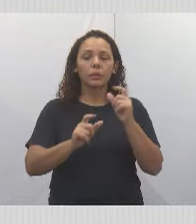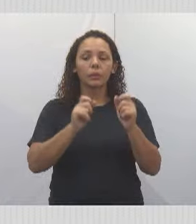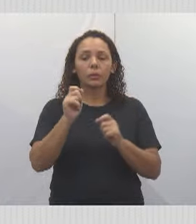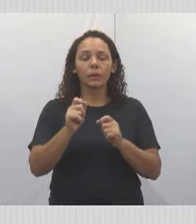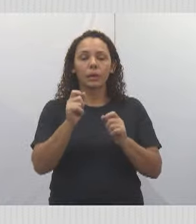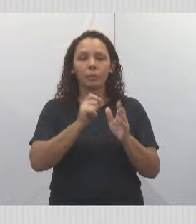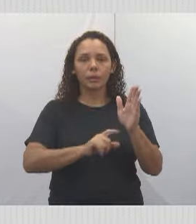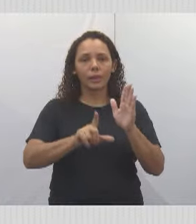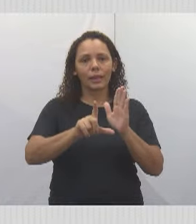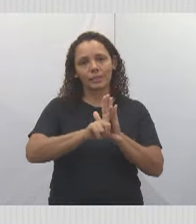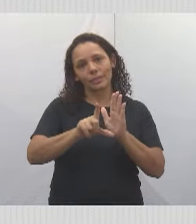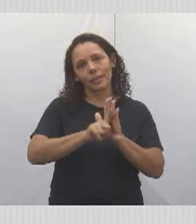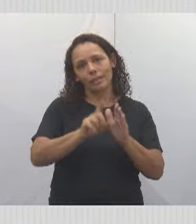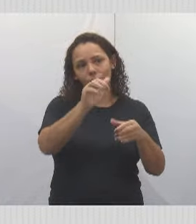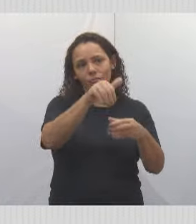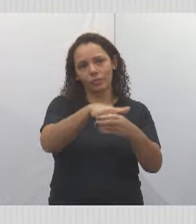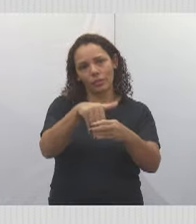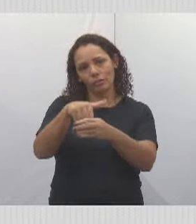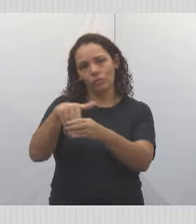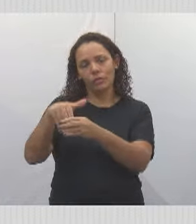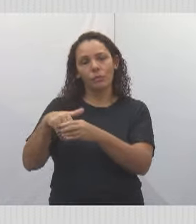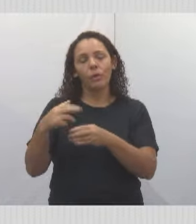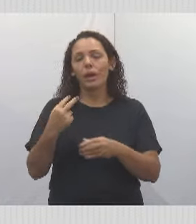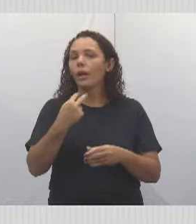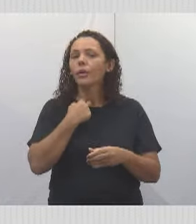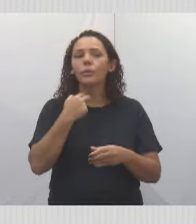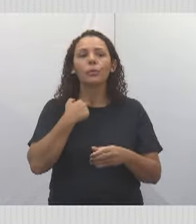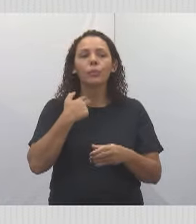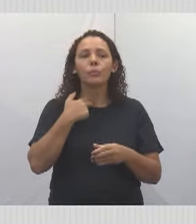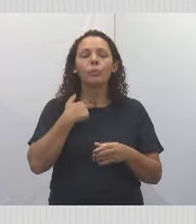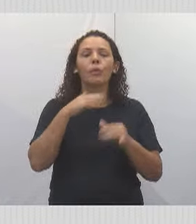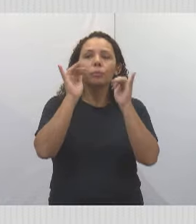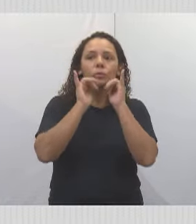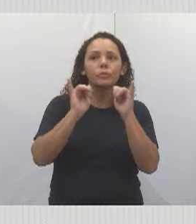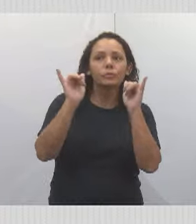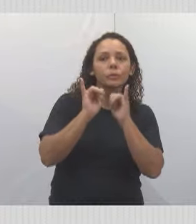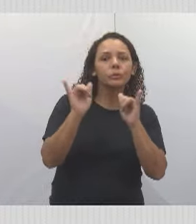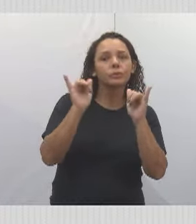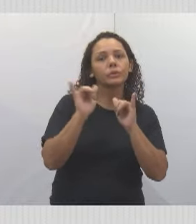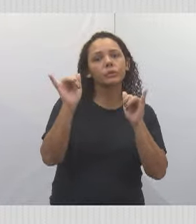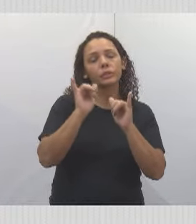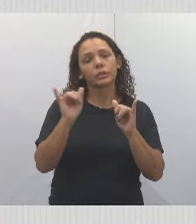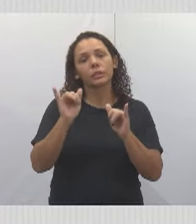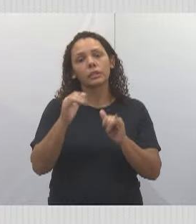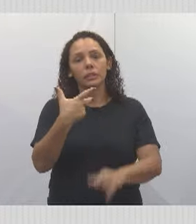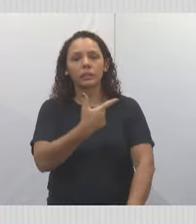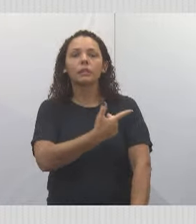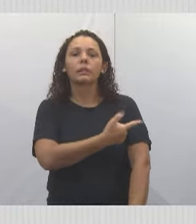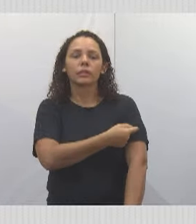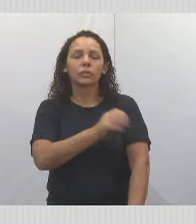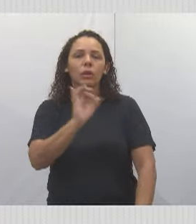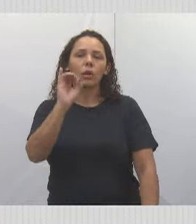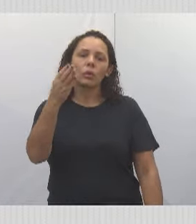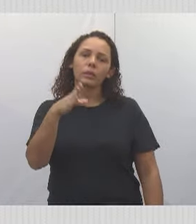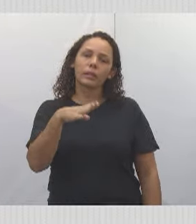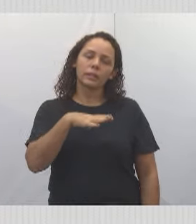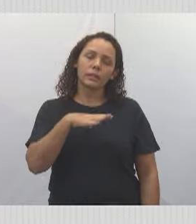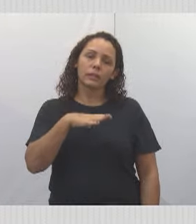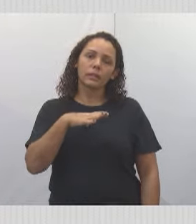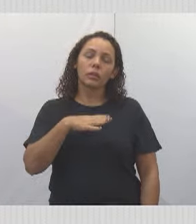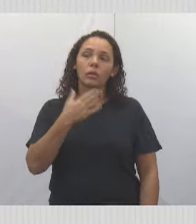à lei eleitoral, a gente não pôde fazer tanta propaganda das vacinações que a gente tem feito no município. A gente solicitou